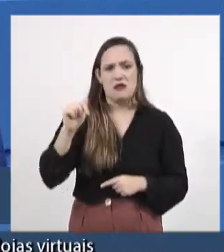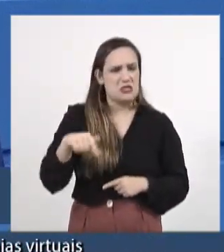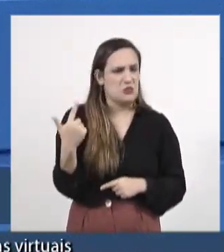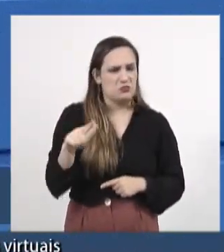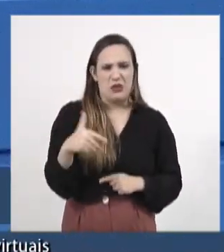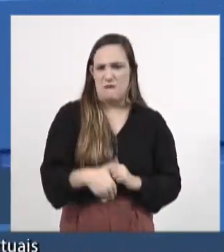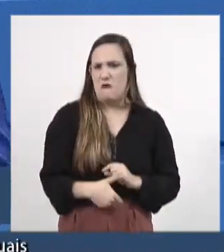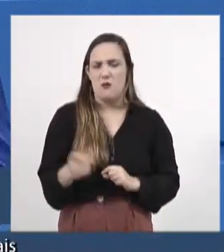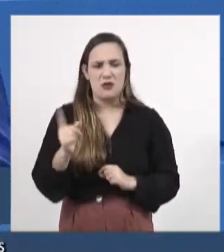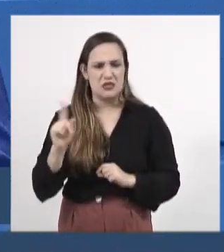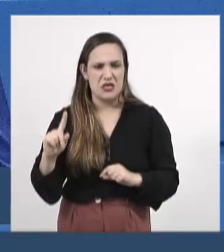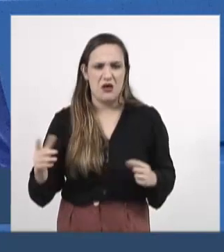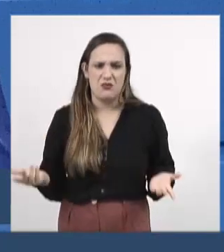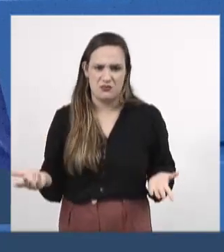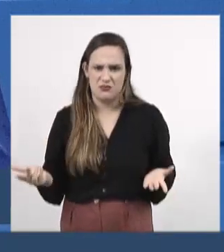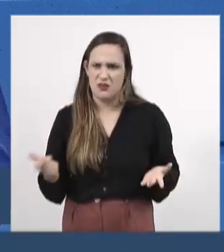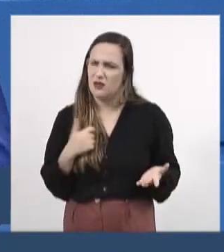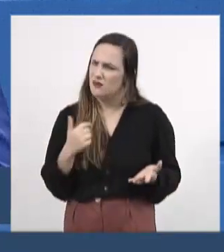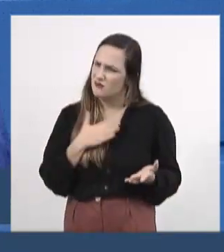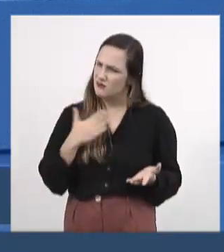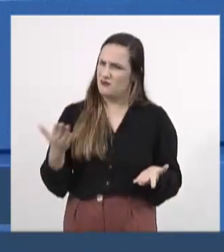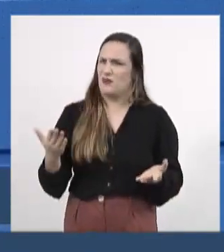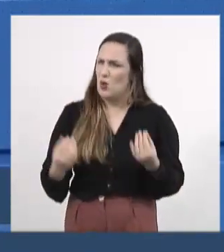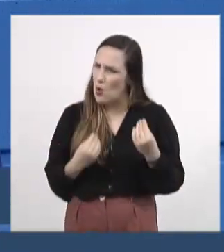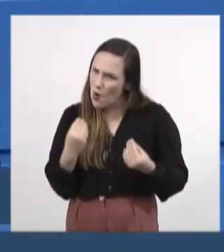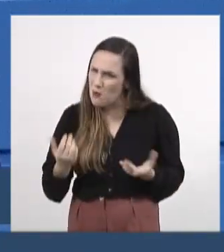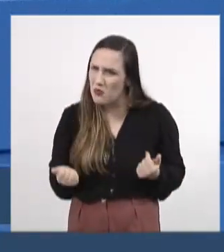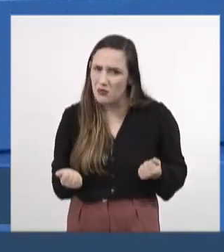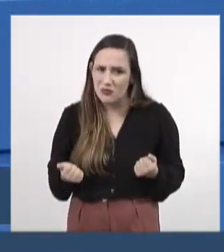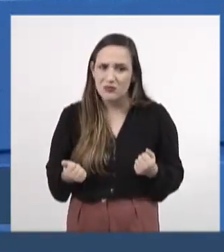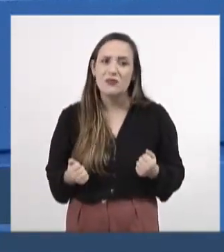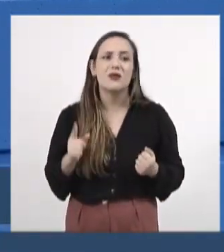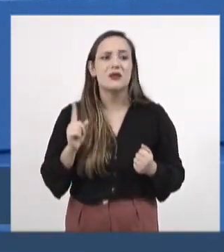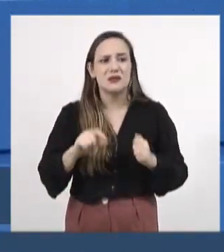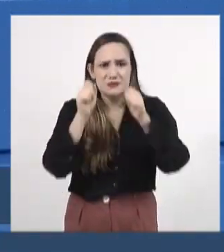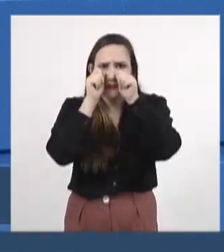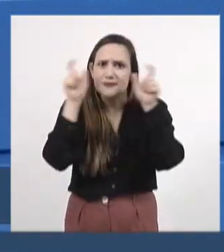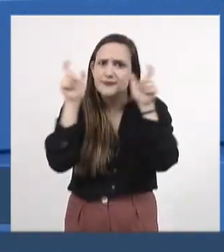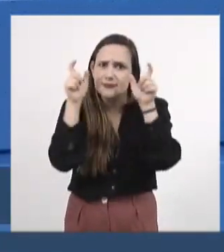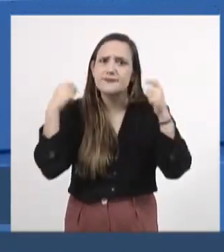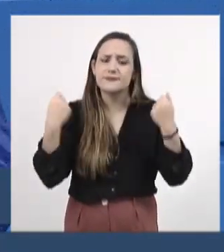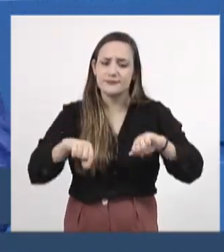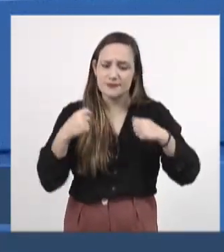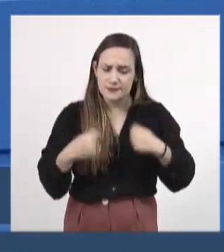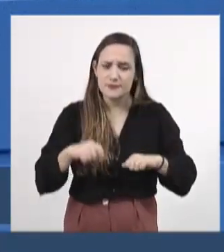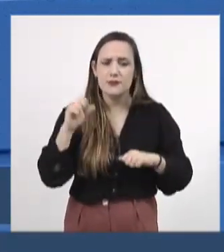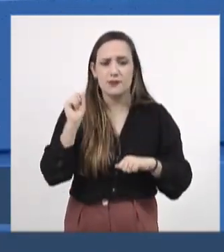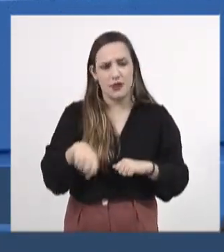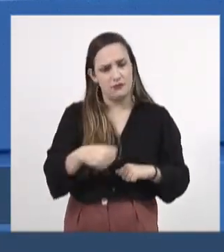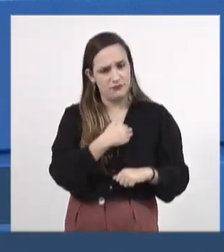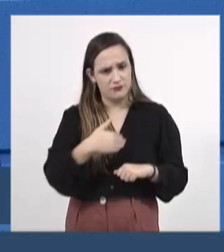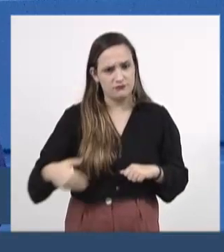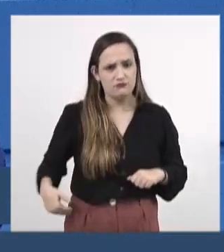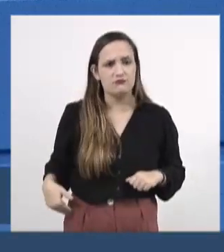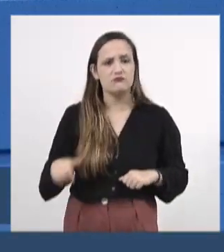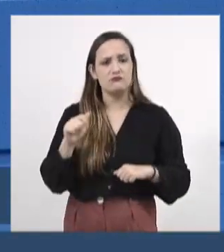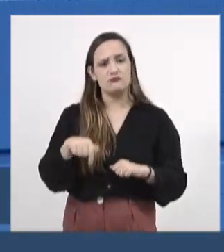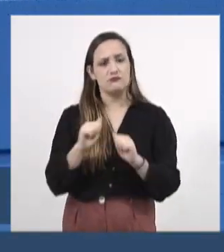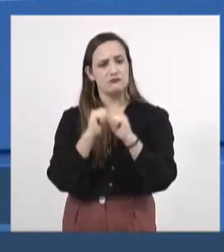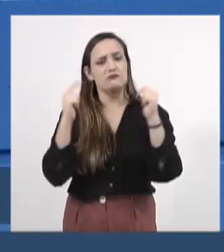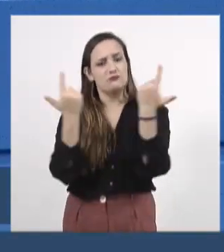de vulnerabilidade social e de fome na cidade de Dourados. Então, acho que é um alerta para a gente, né, por poder público, para nós,